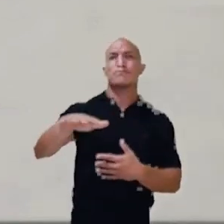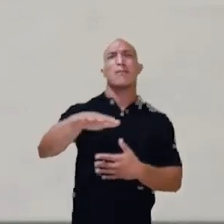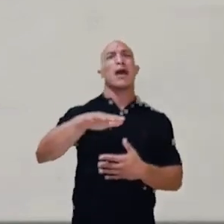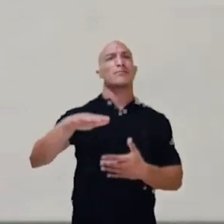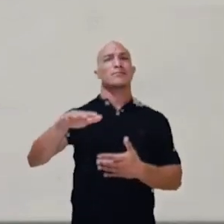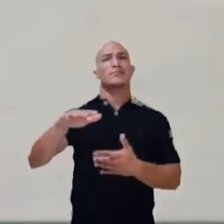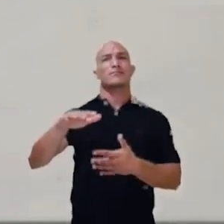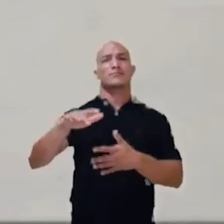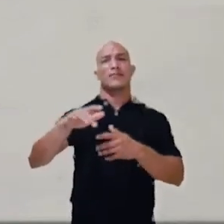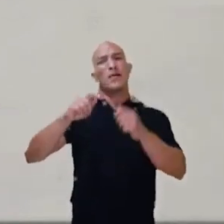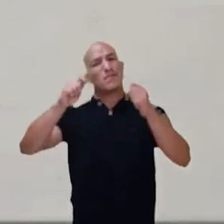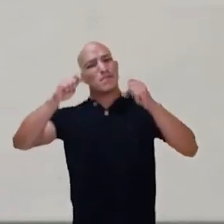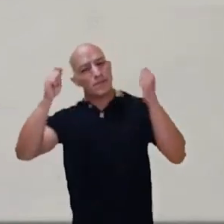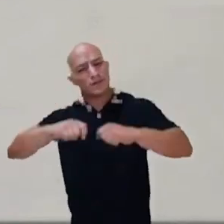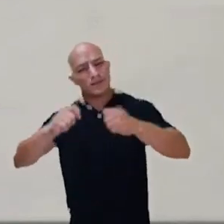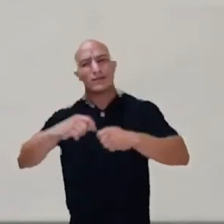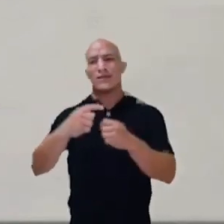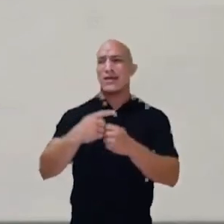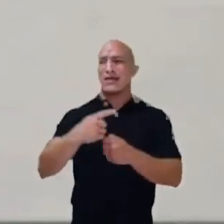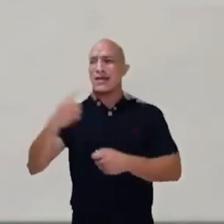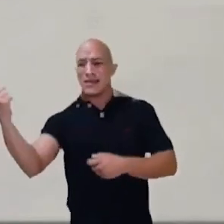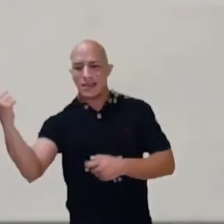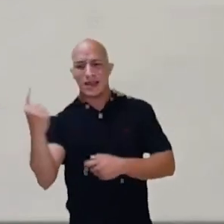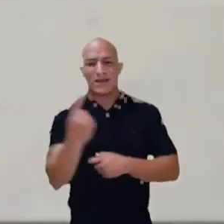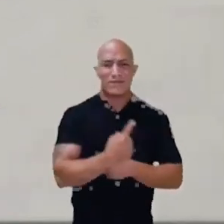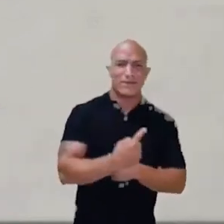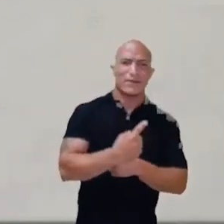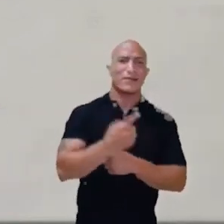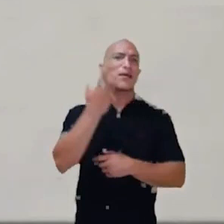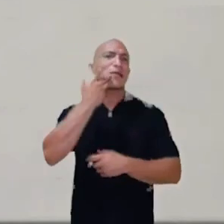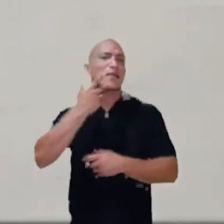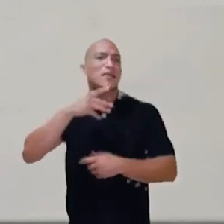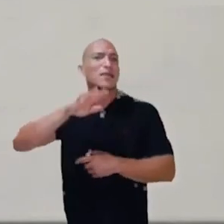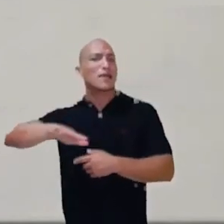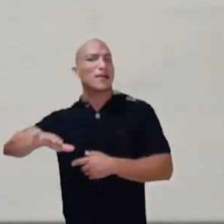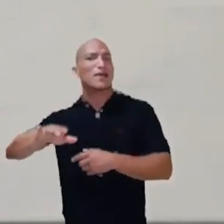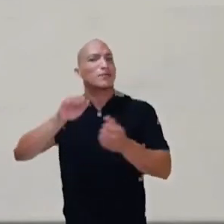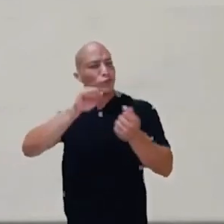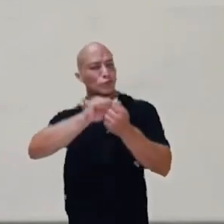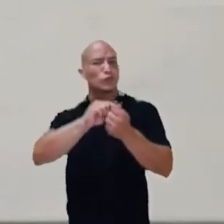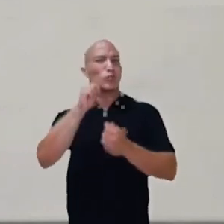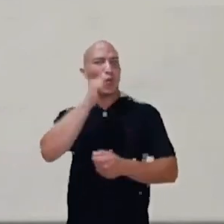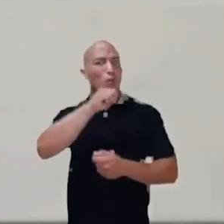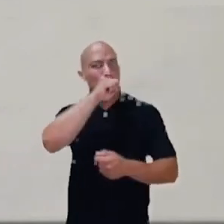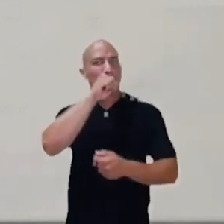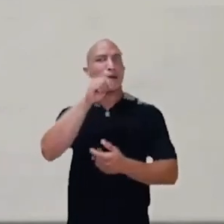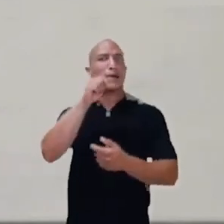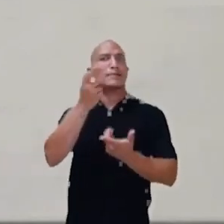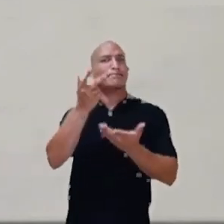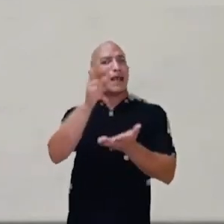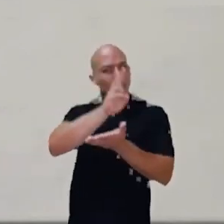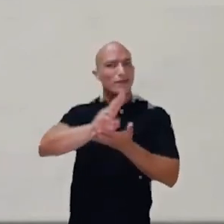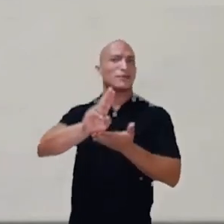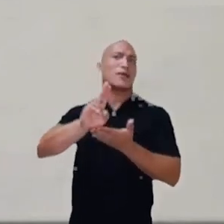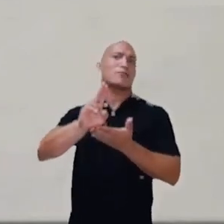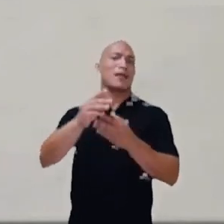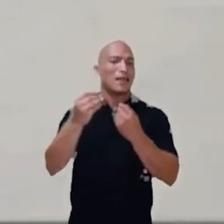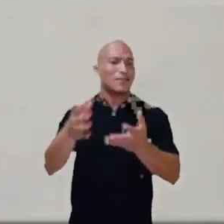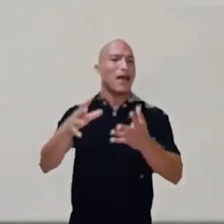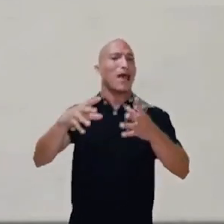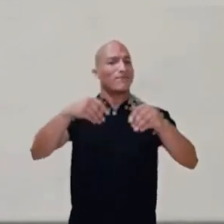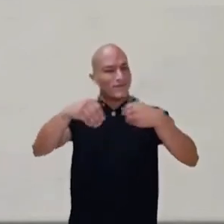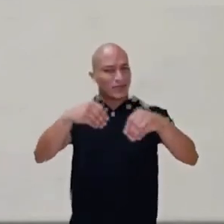São problemas simples, pequenos, que aos olhos de muito passa despercebido, mas vão desde o simples momento de você conseguir